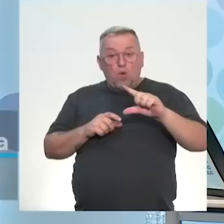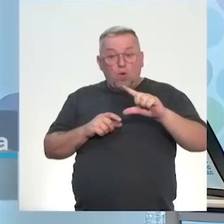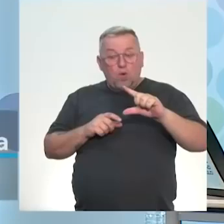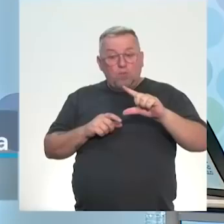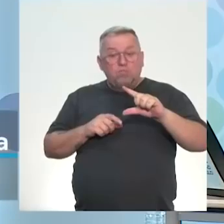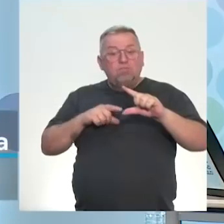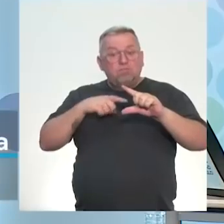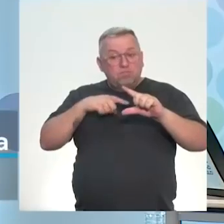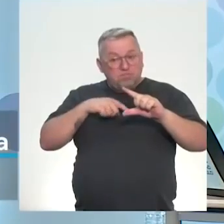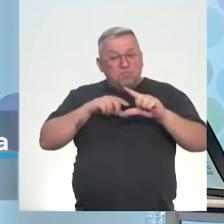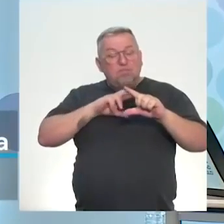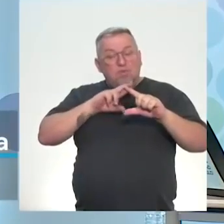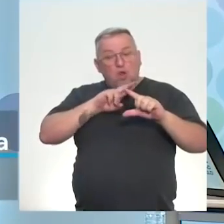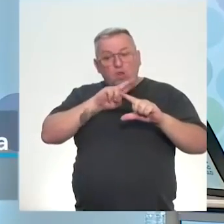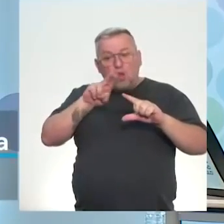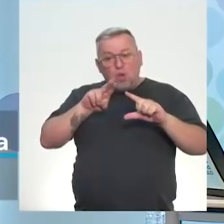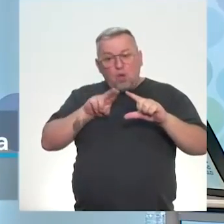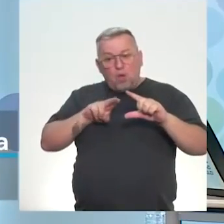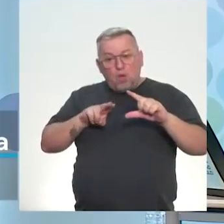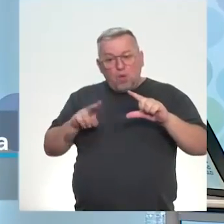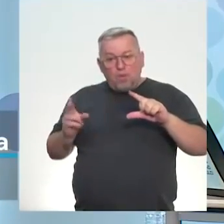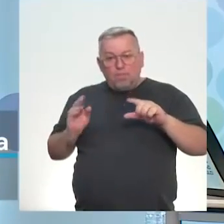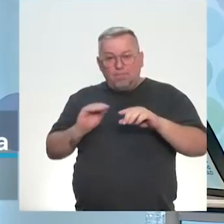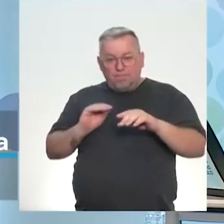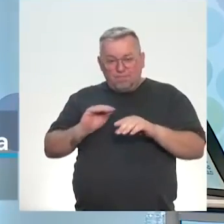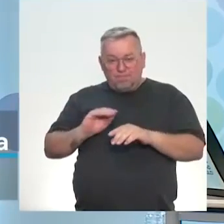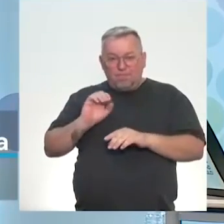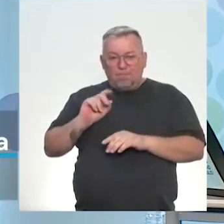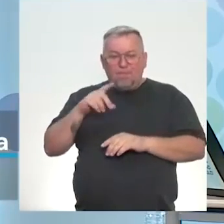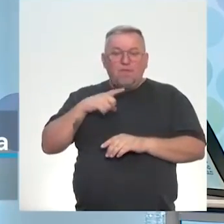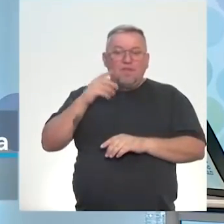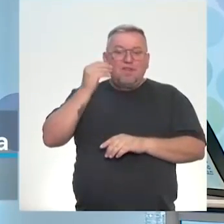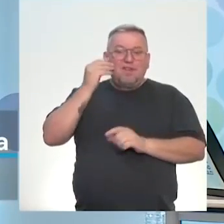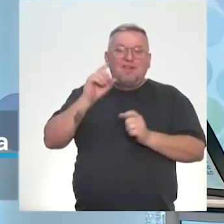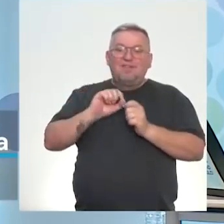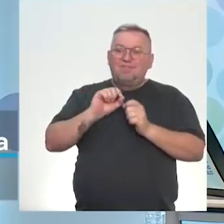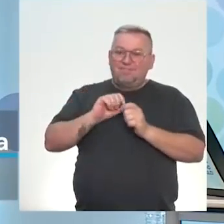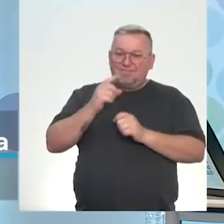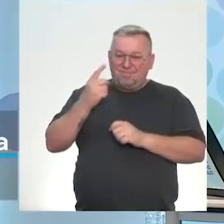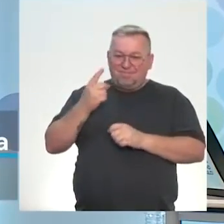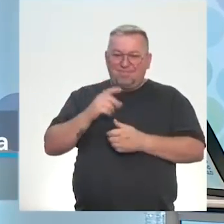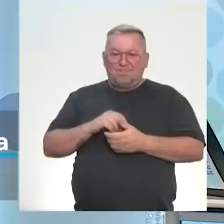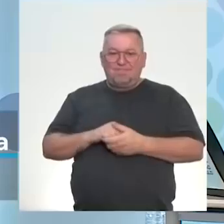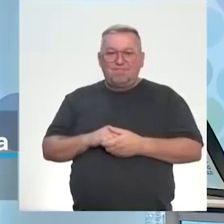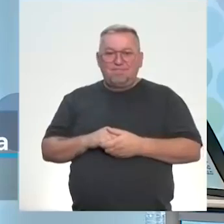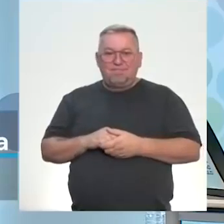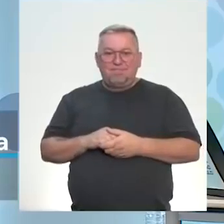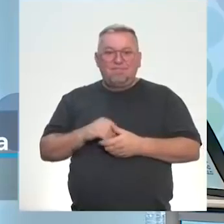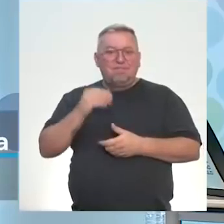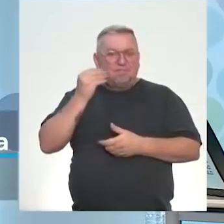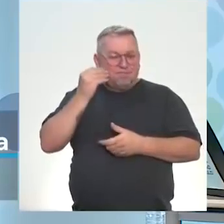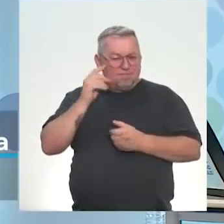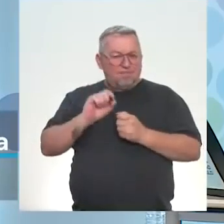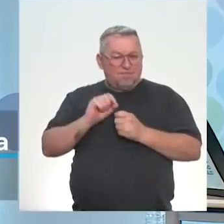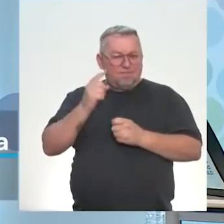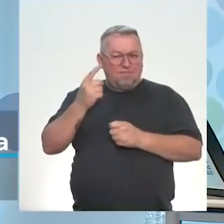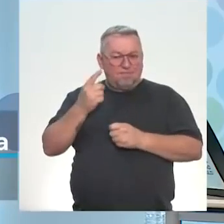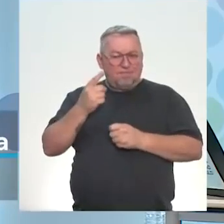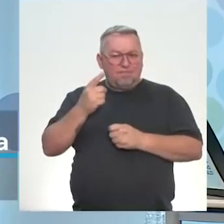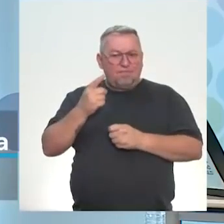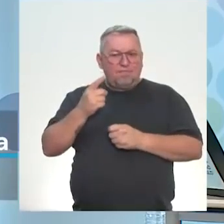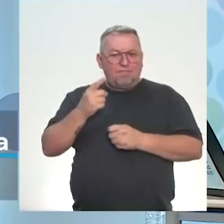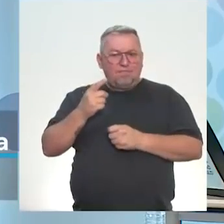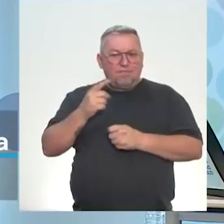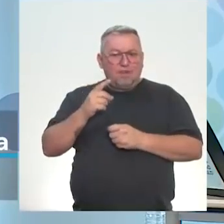essas nomenclaturas aí quanto a eles. Tenta fazer pelo menos uma. Tenta fazer pelo menos uma aí das